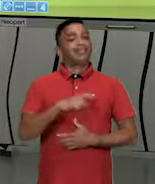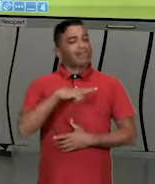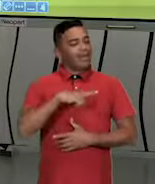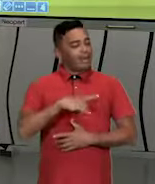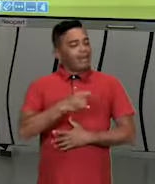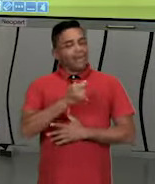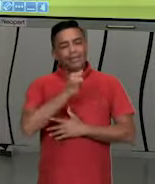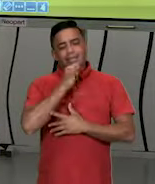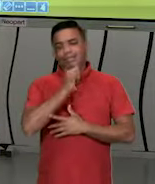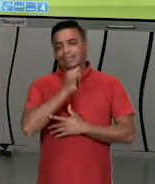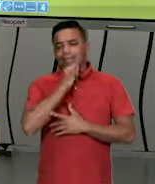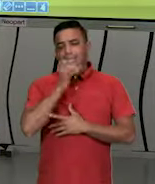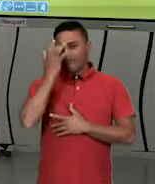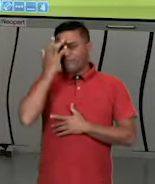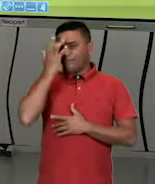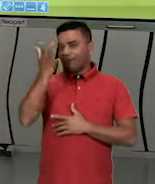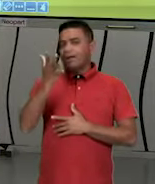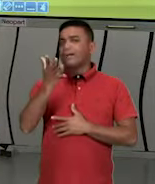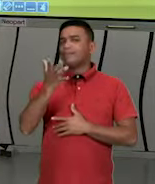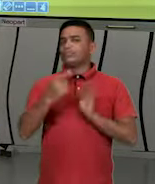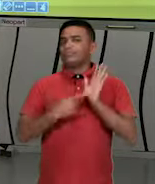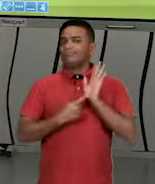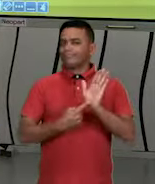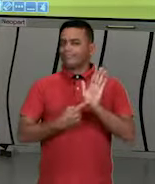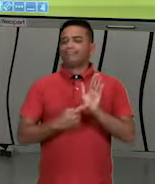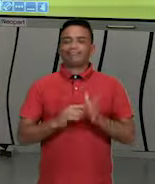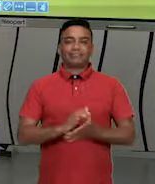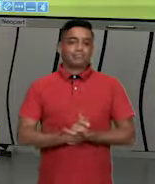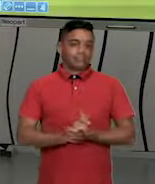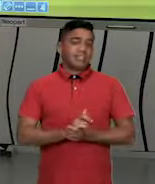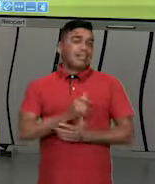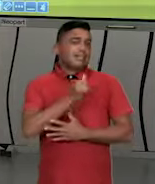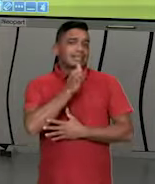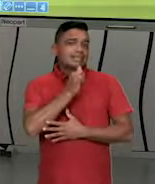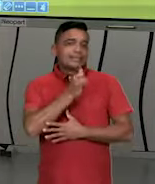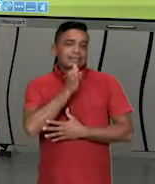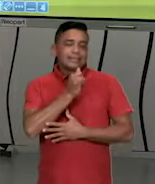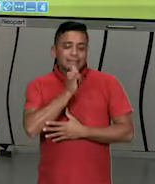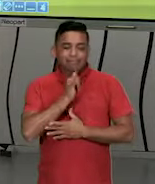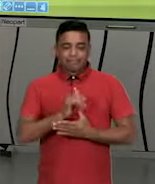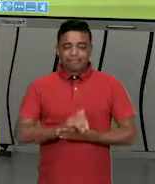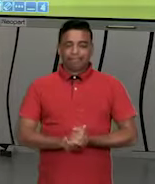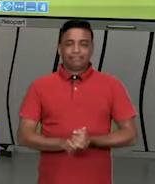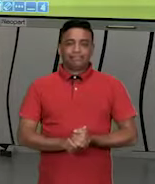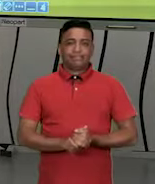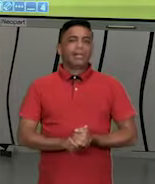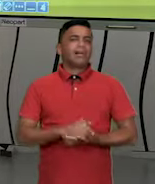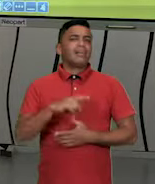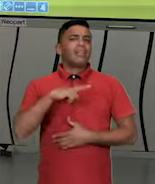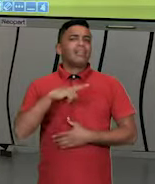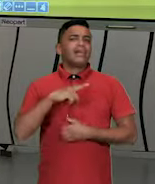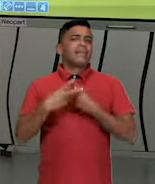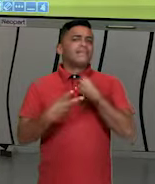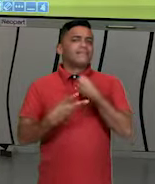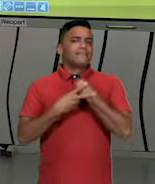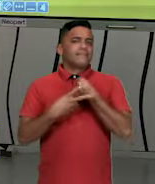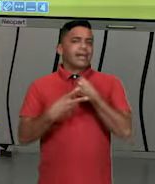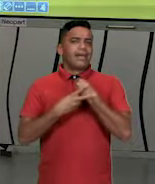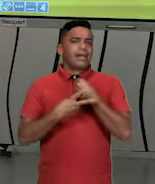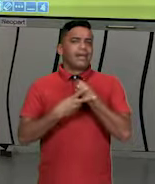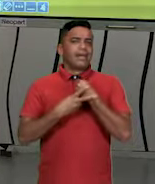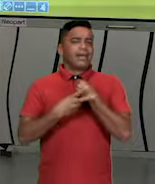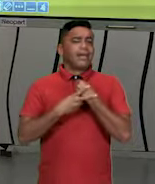muito claros de como que você pode fazer isso, tá? Por exemplo, tem um verbo que eu